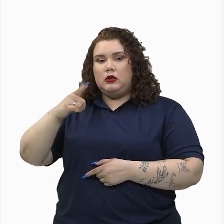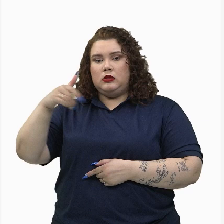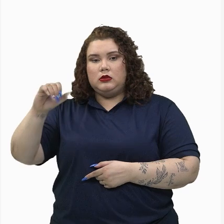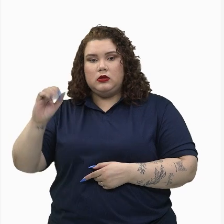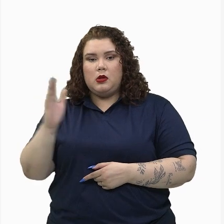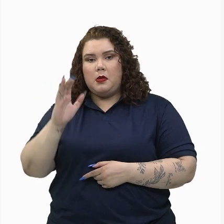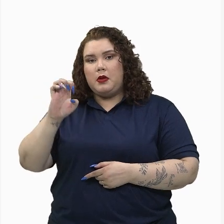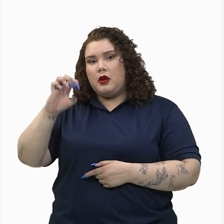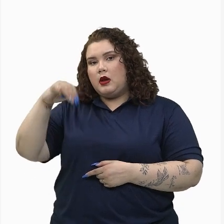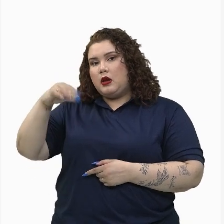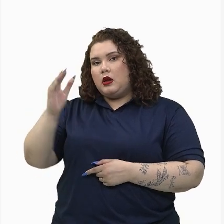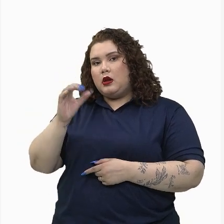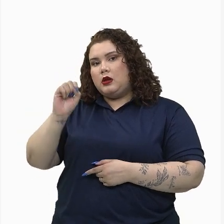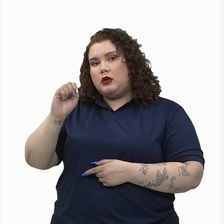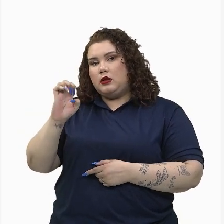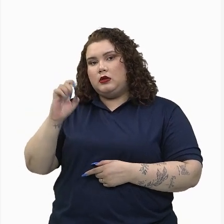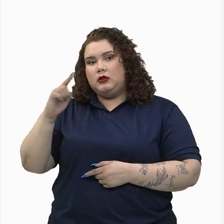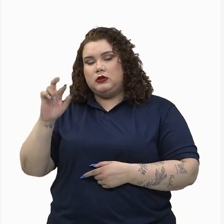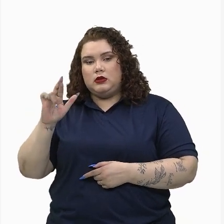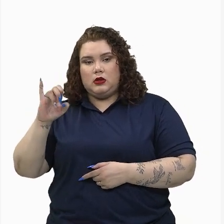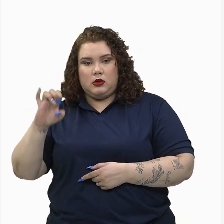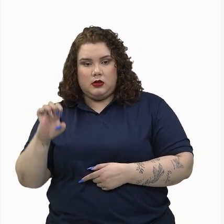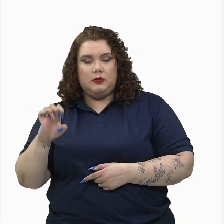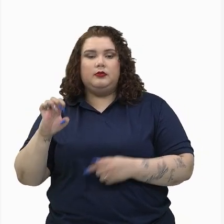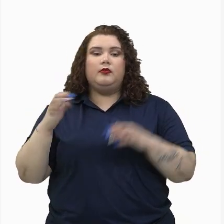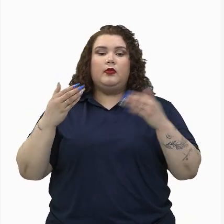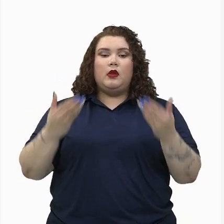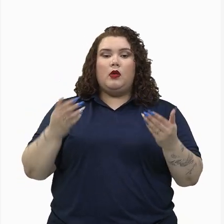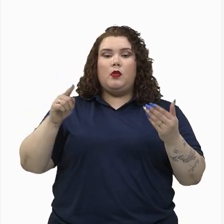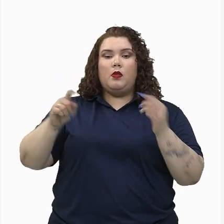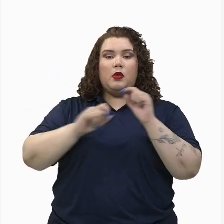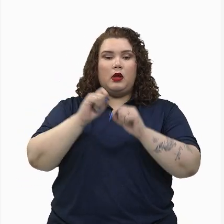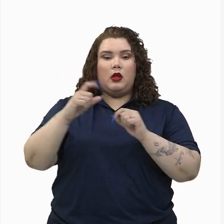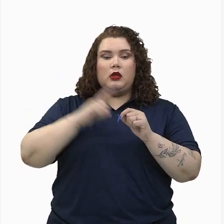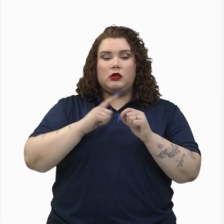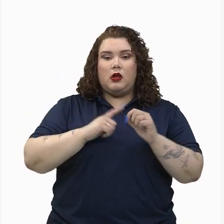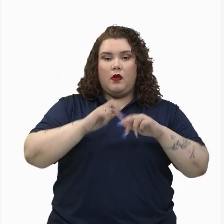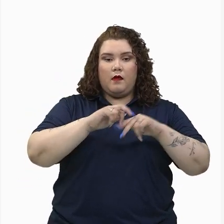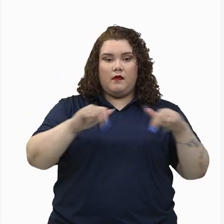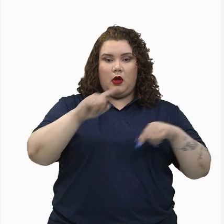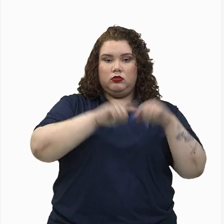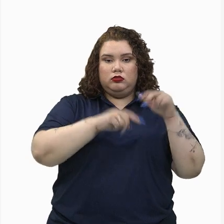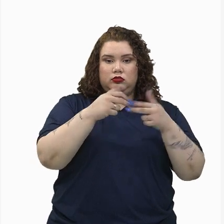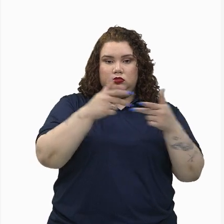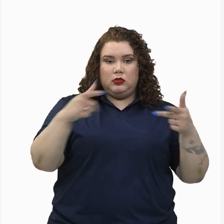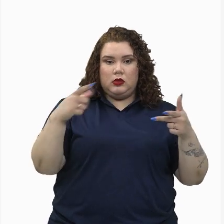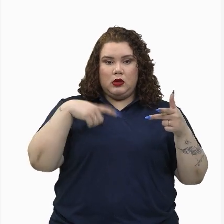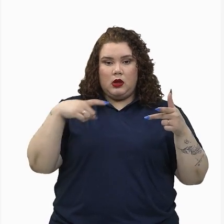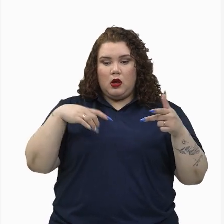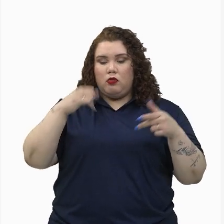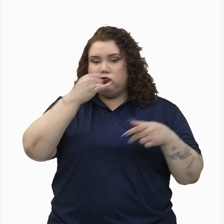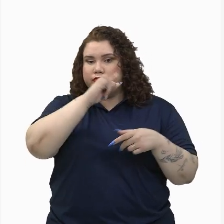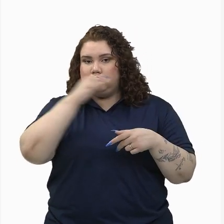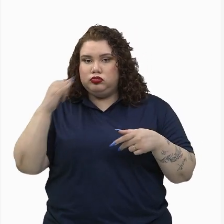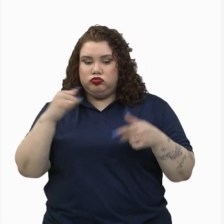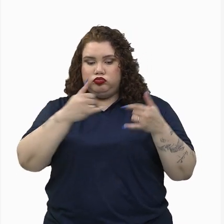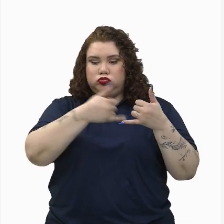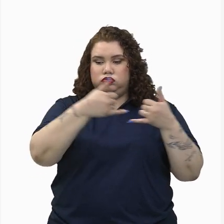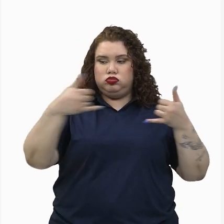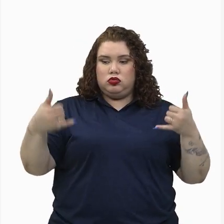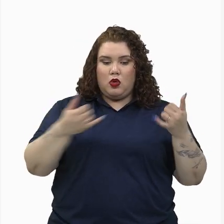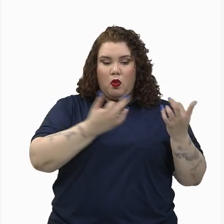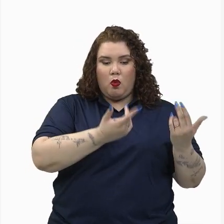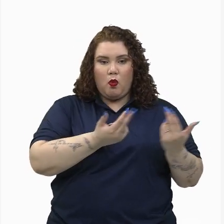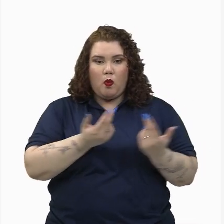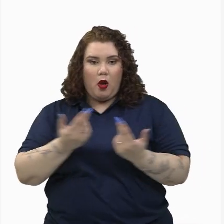de um circuito encontram-se ligados no mesmo ramo, serão percorridos pela mesma